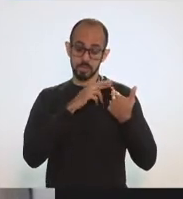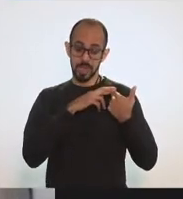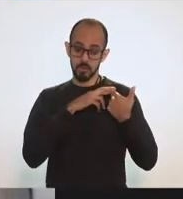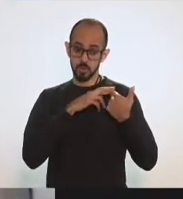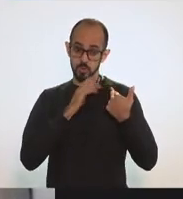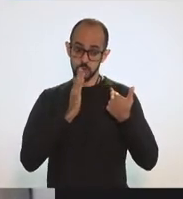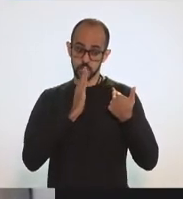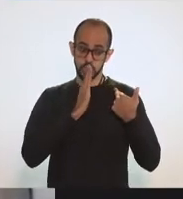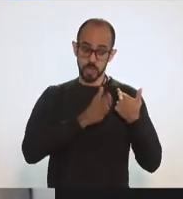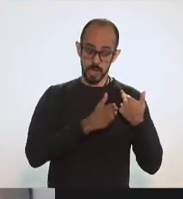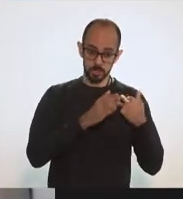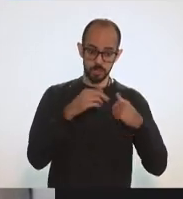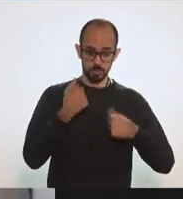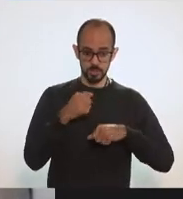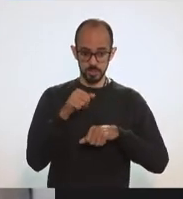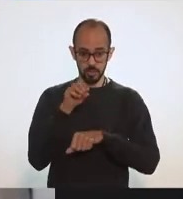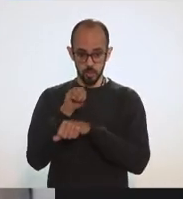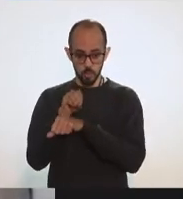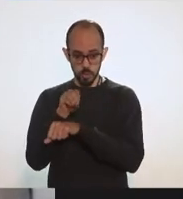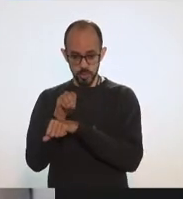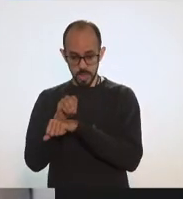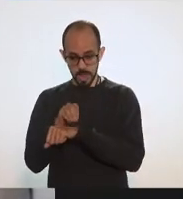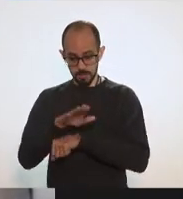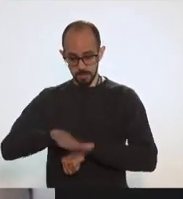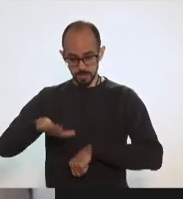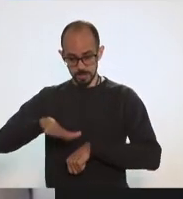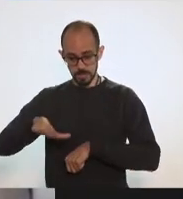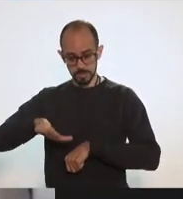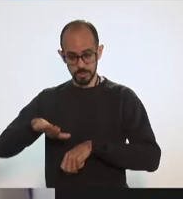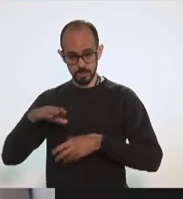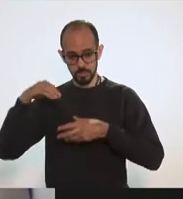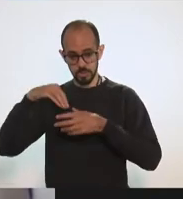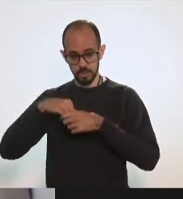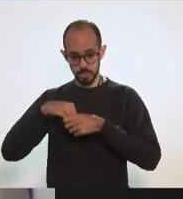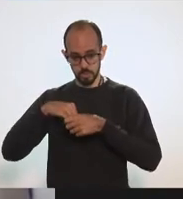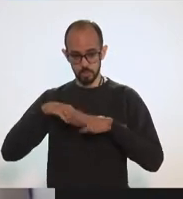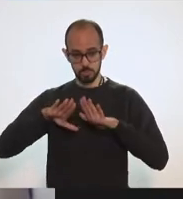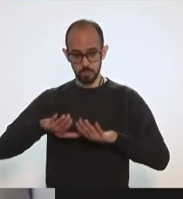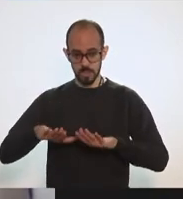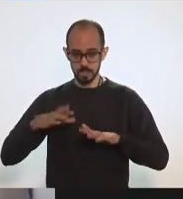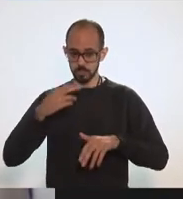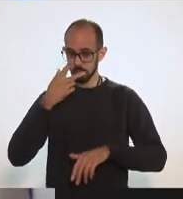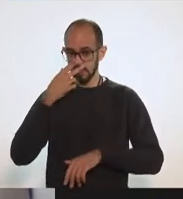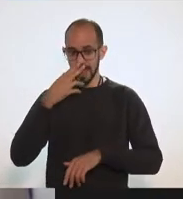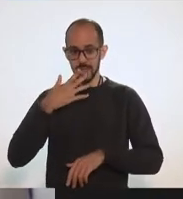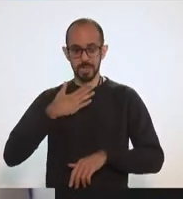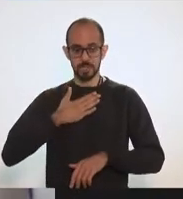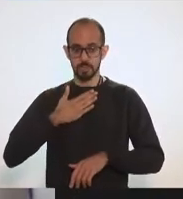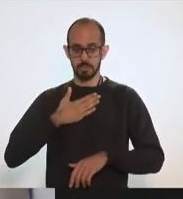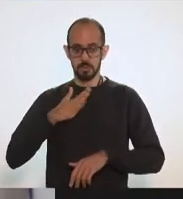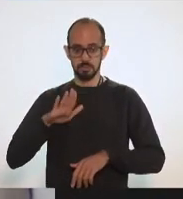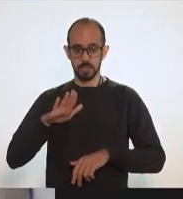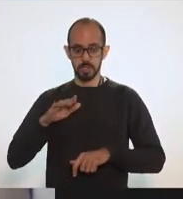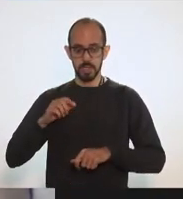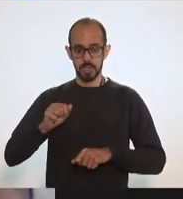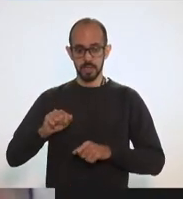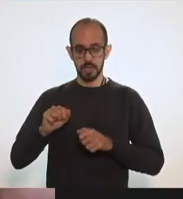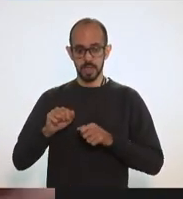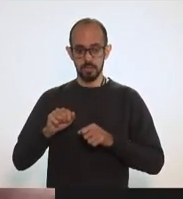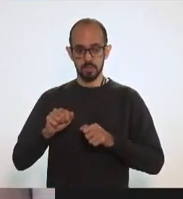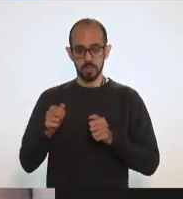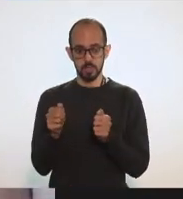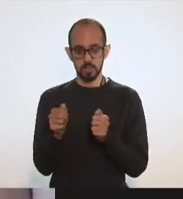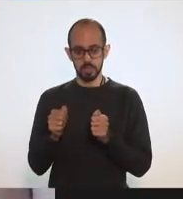deveria zelar pelas crianças que estavam ali dentro, mas não me parece que ele tenha concorrido para que o